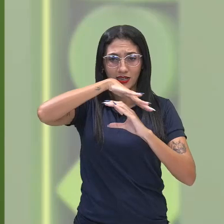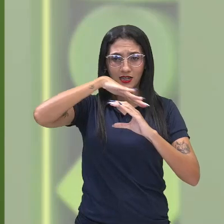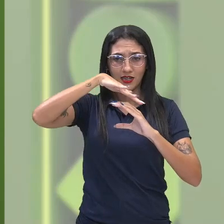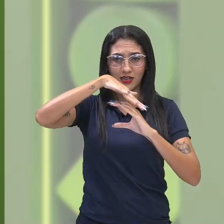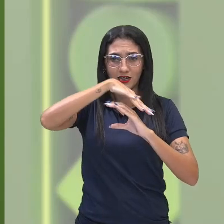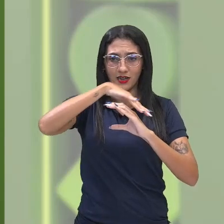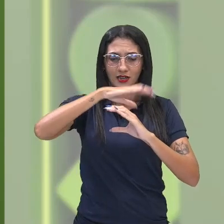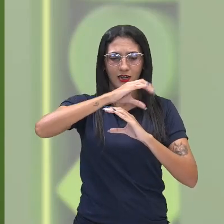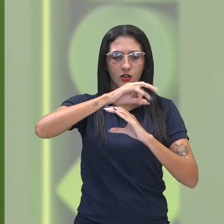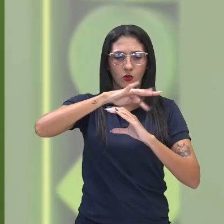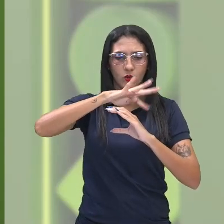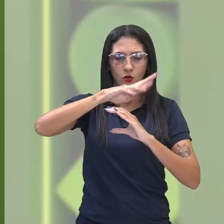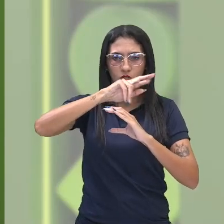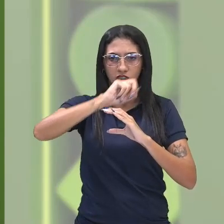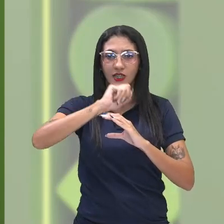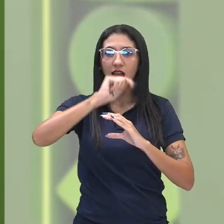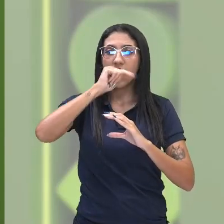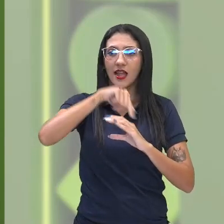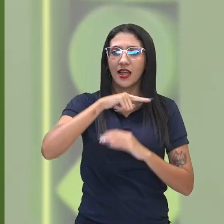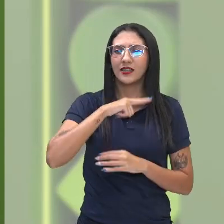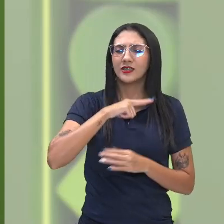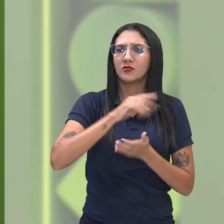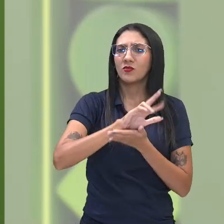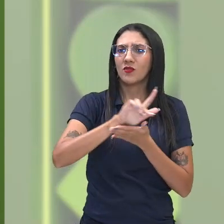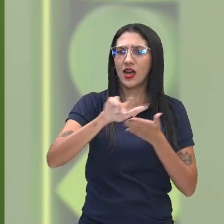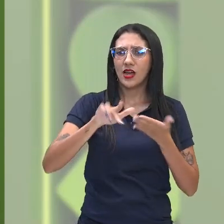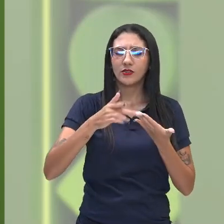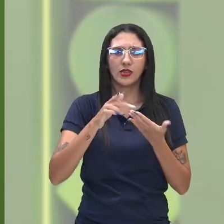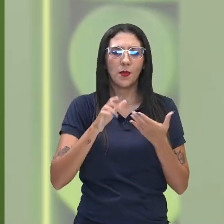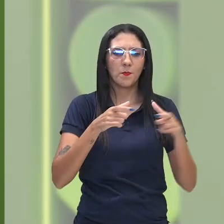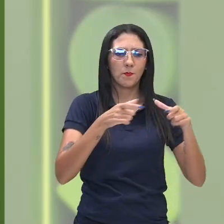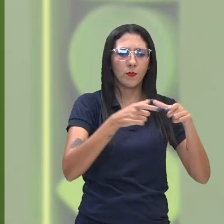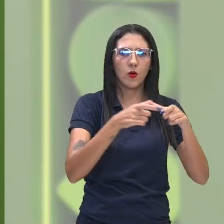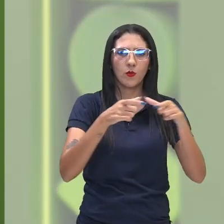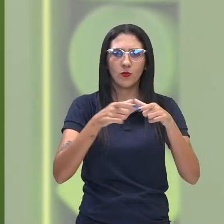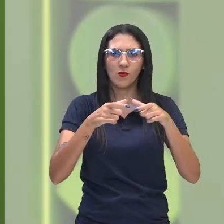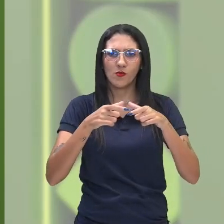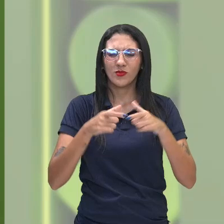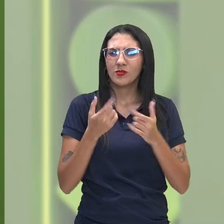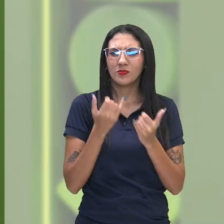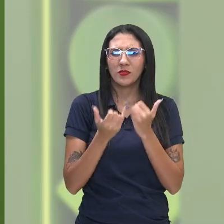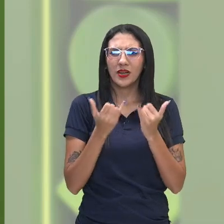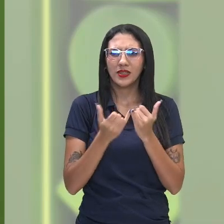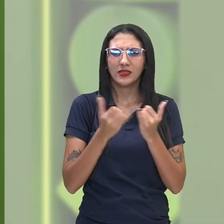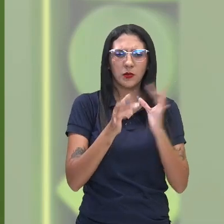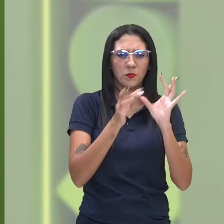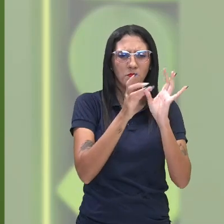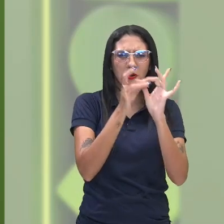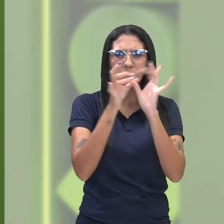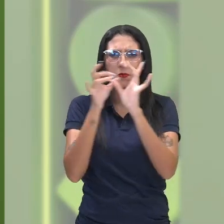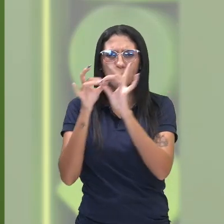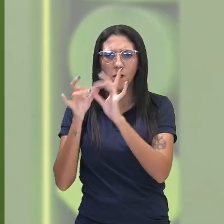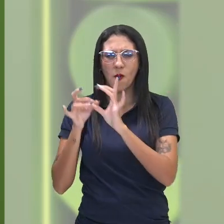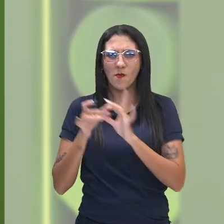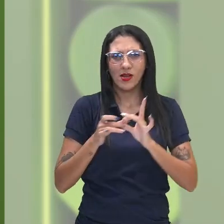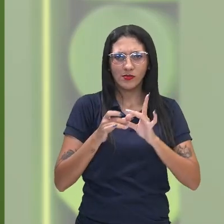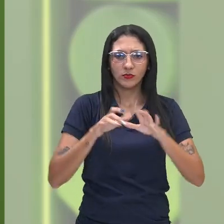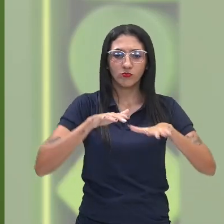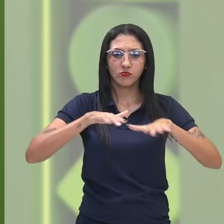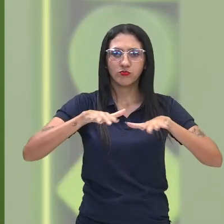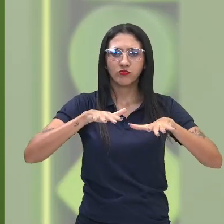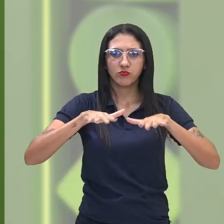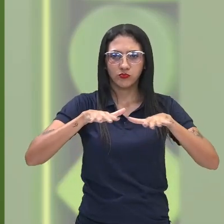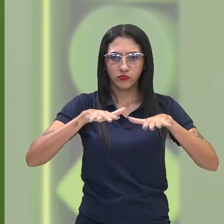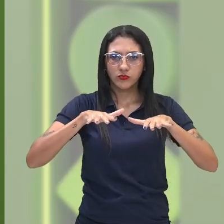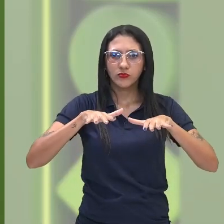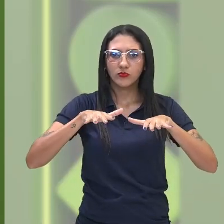ser formada por grandes blocos, né? Como se fosse um grande quebra-cabeça ali montado, formado então por grandes